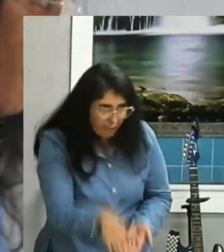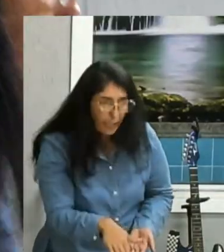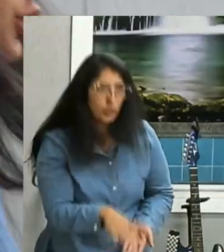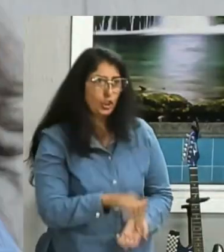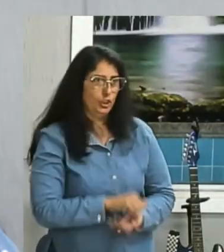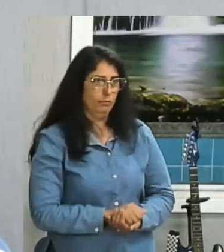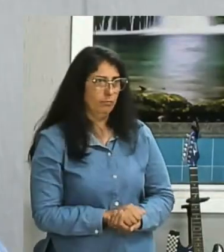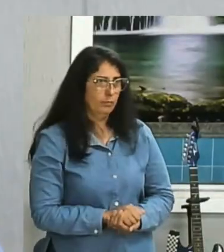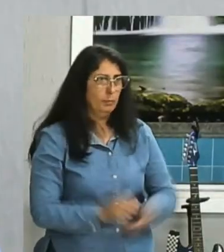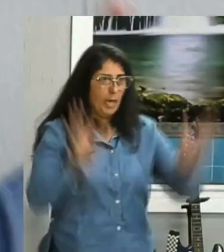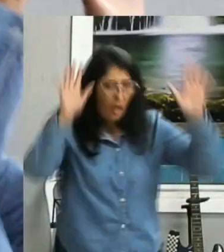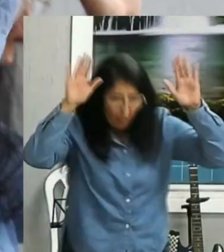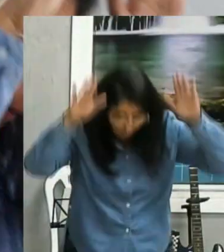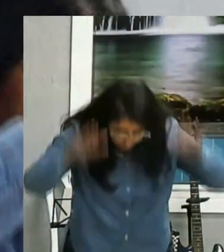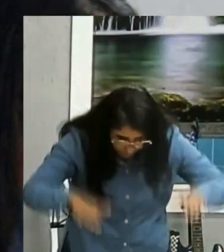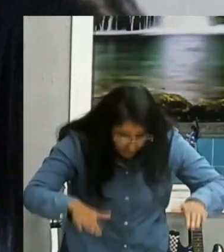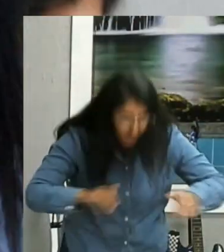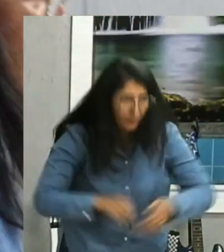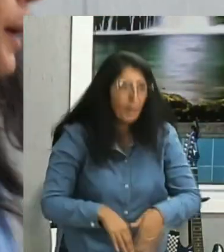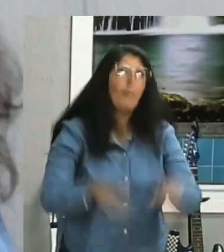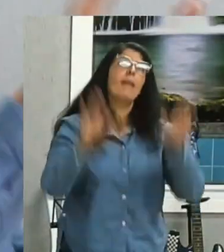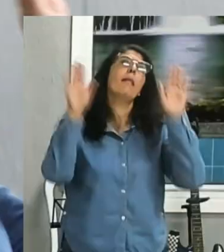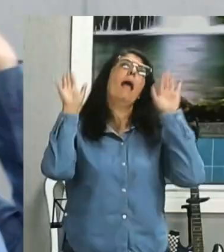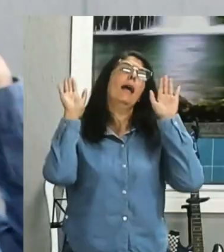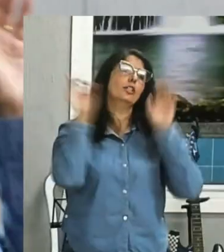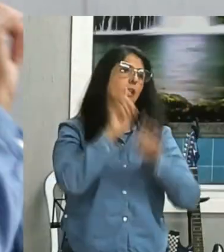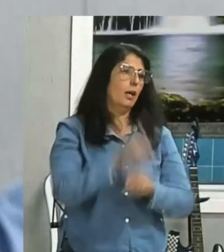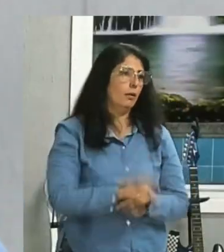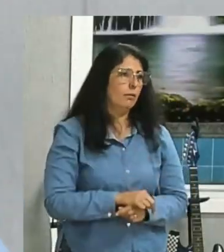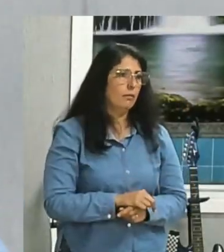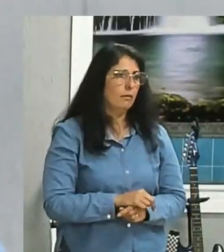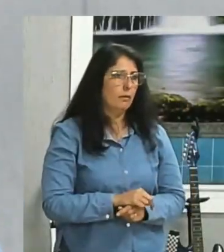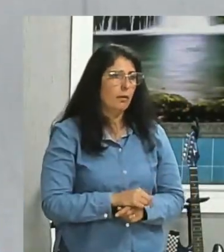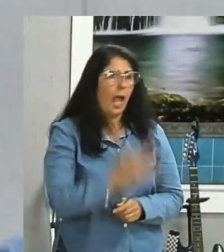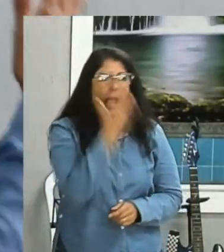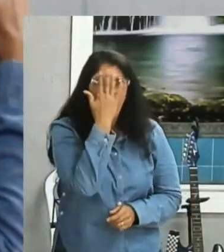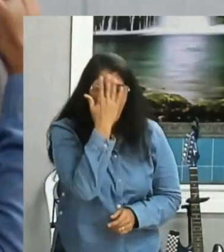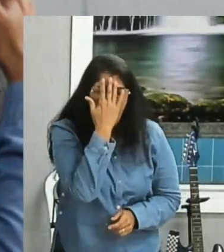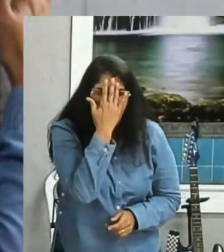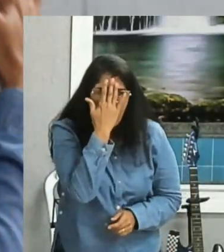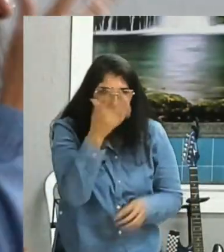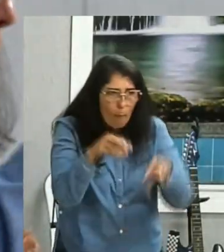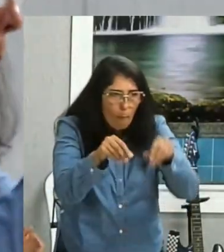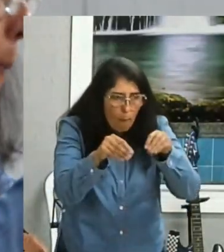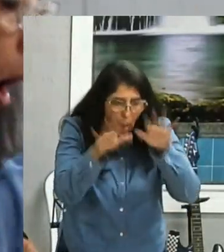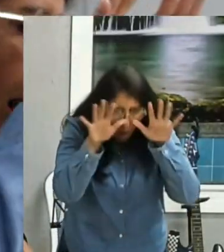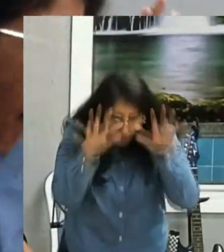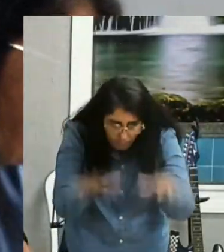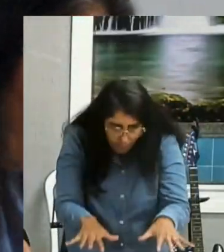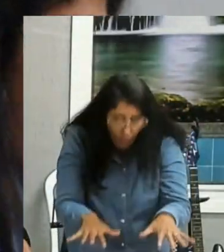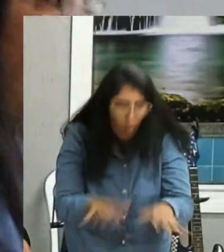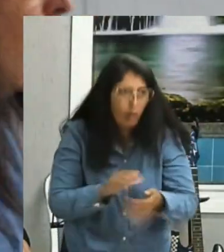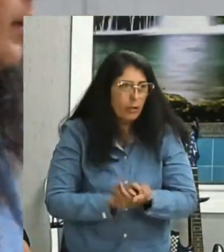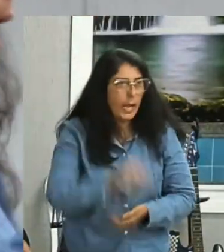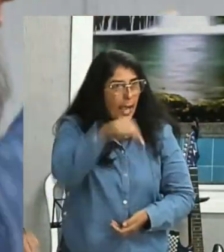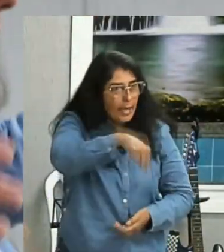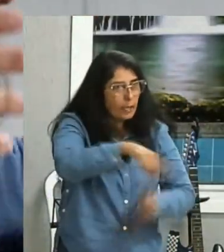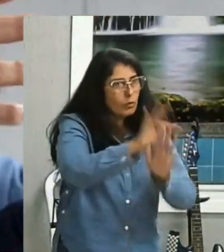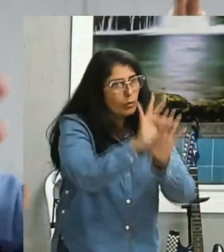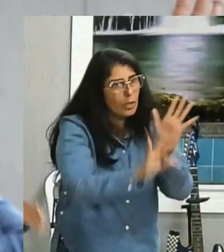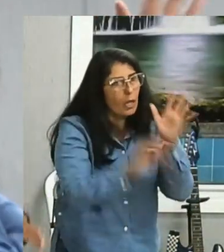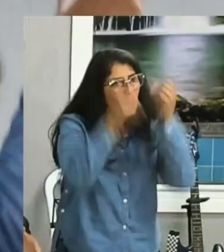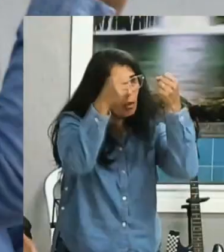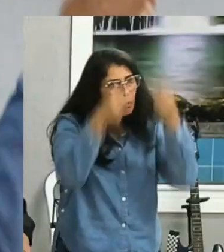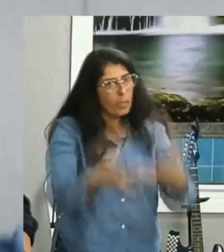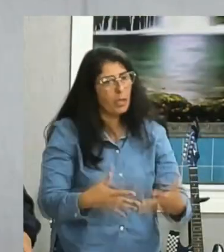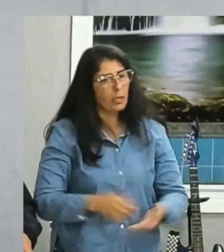Em quebrantamento, é cara no pó. É isso que o texto está nos dizendo aqui. E é